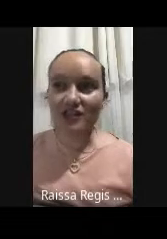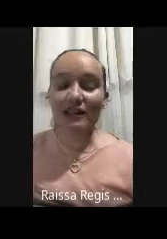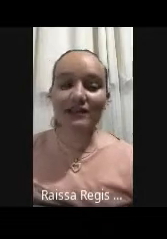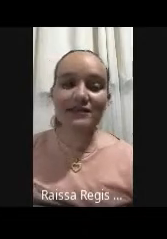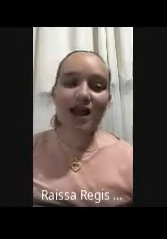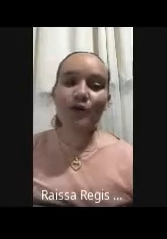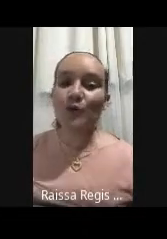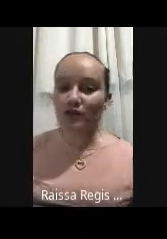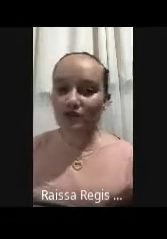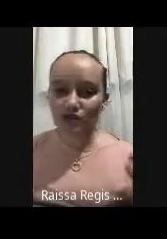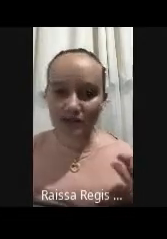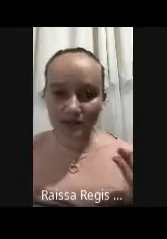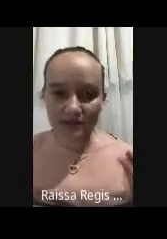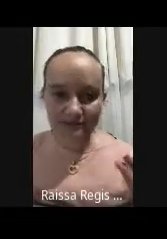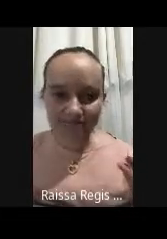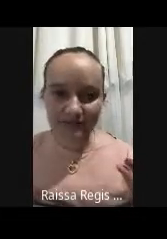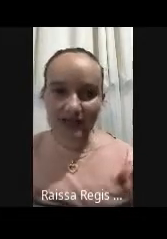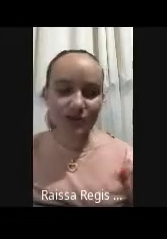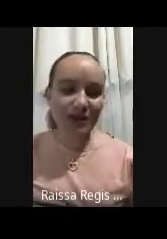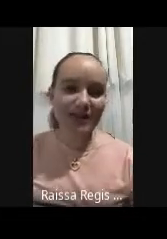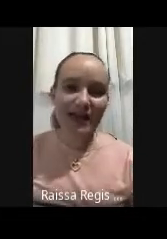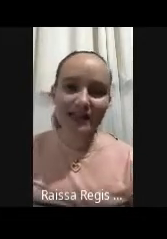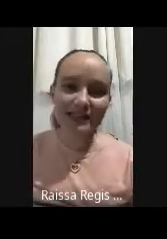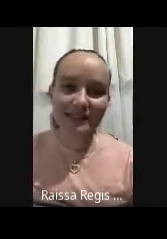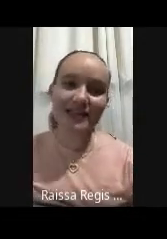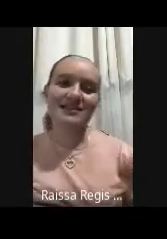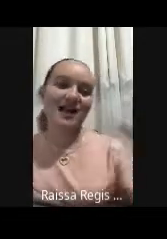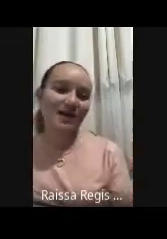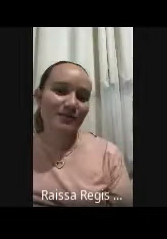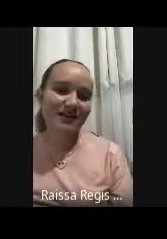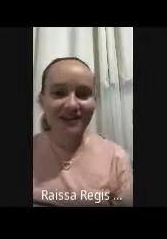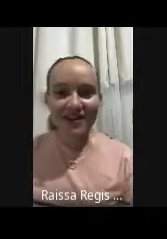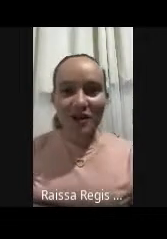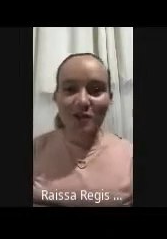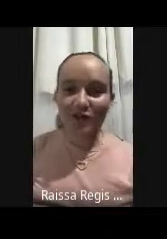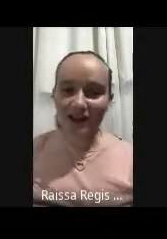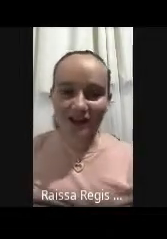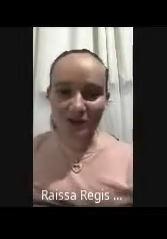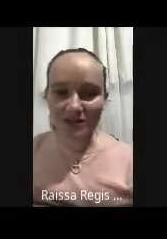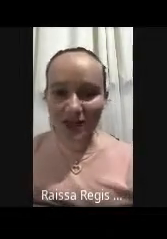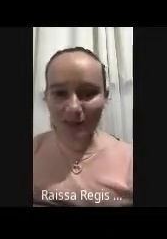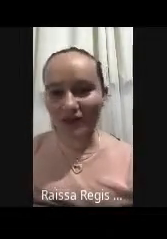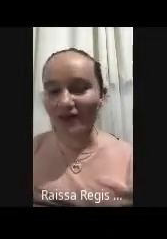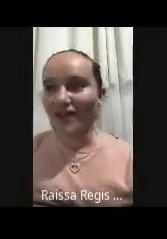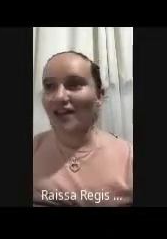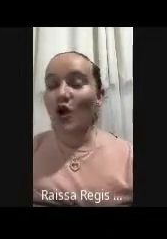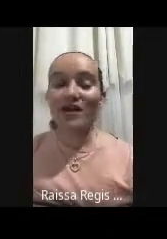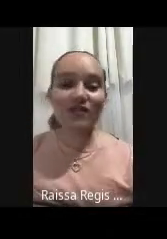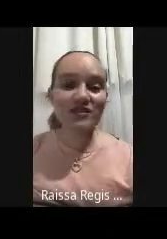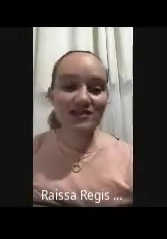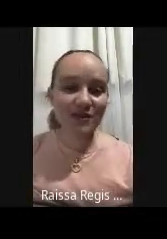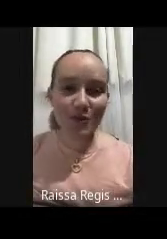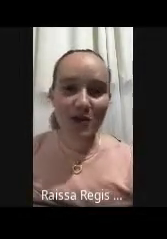gente, quem sabe um pouquinho de Libras, quem não sabe nada, quem sabe, me fala aí para mim saber como